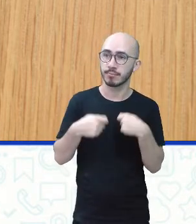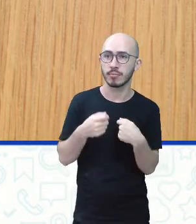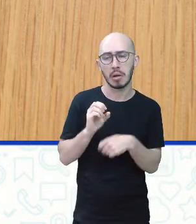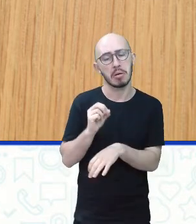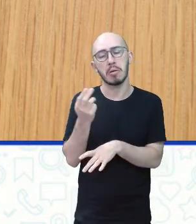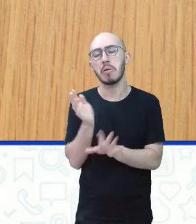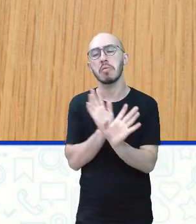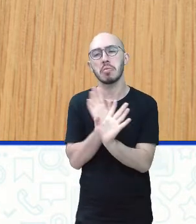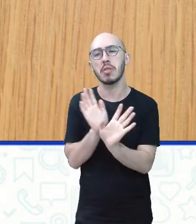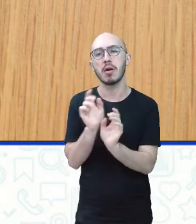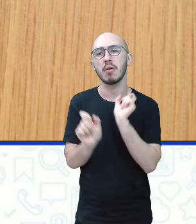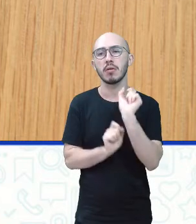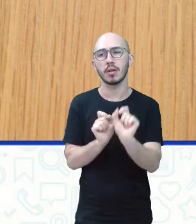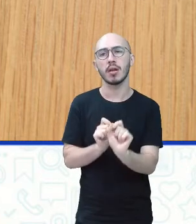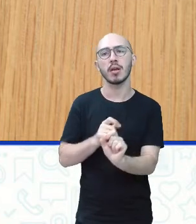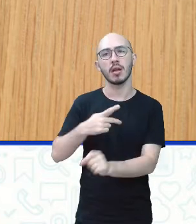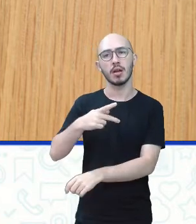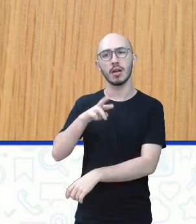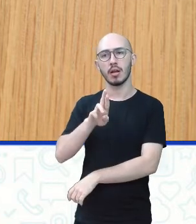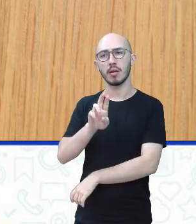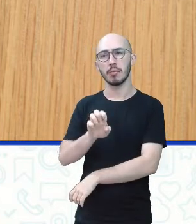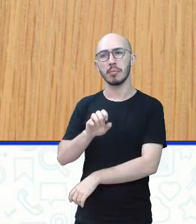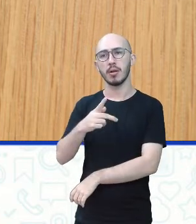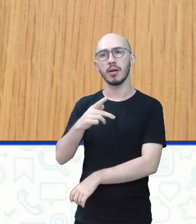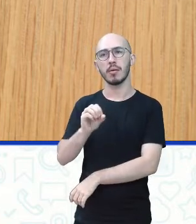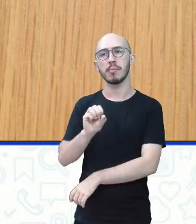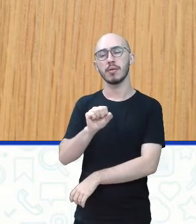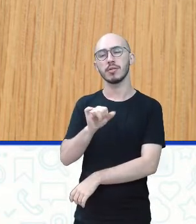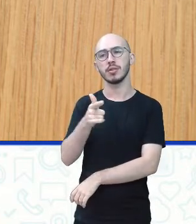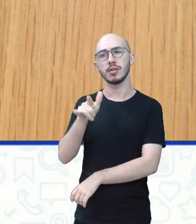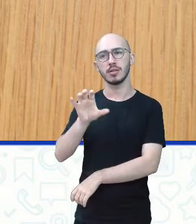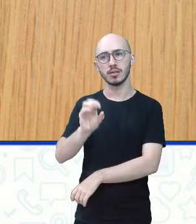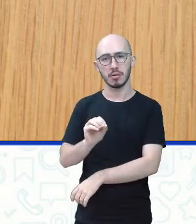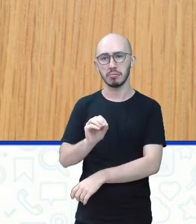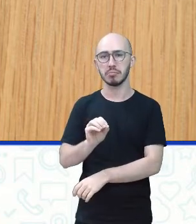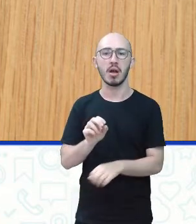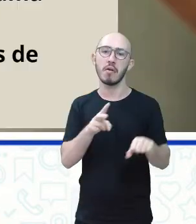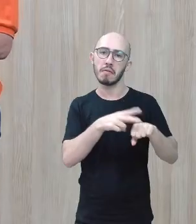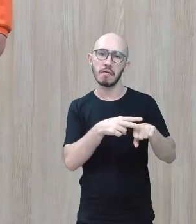de uma preposição por um verbo ou um nome.